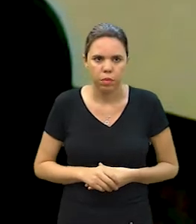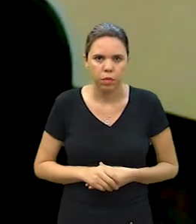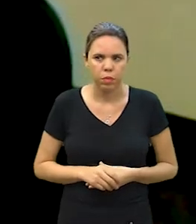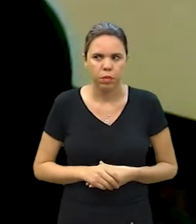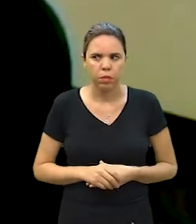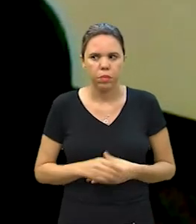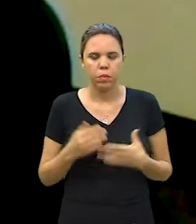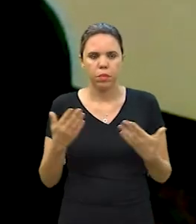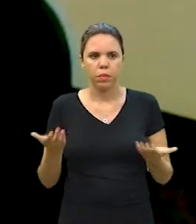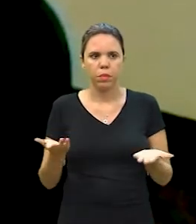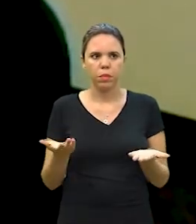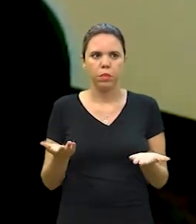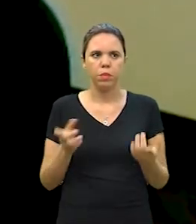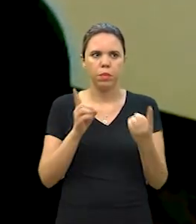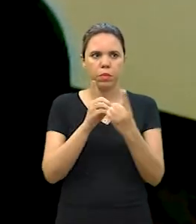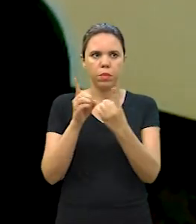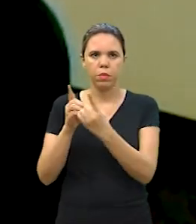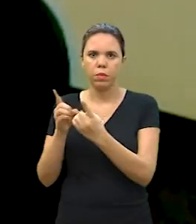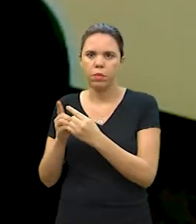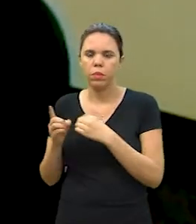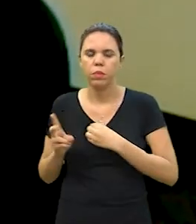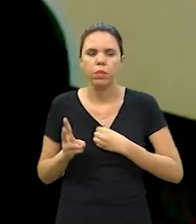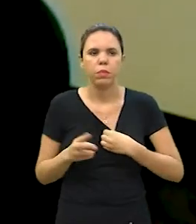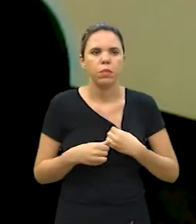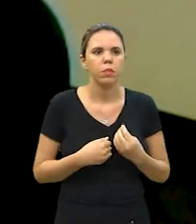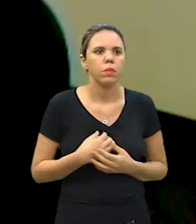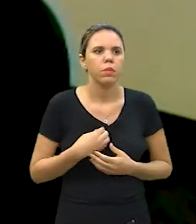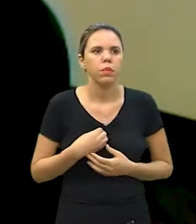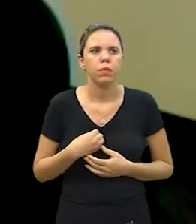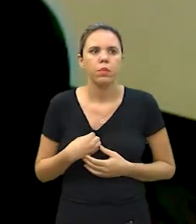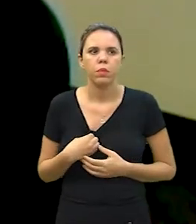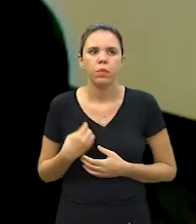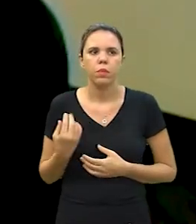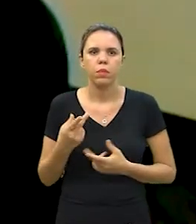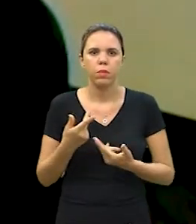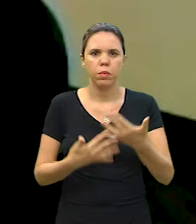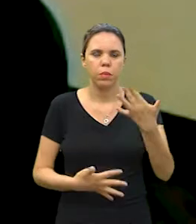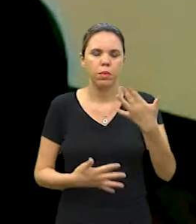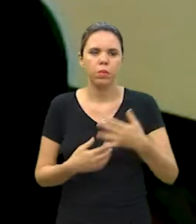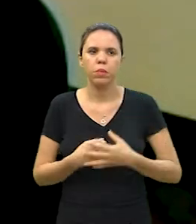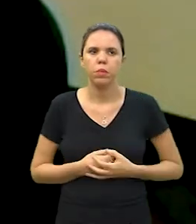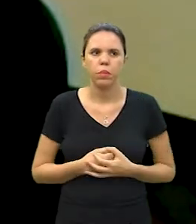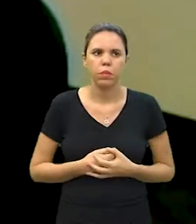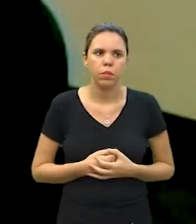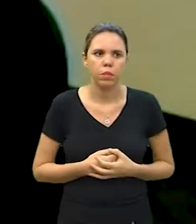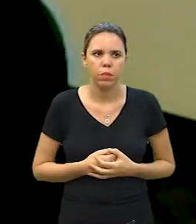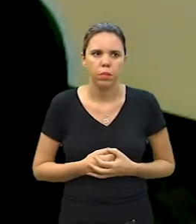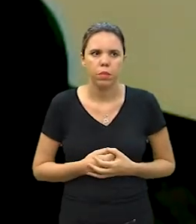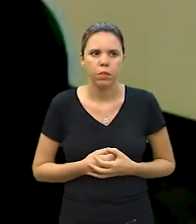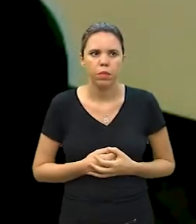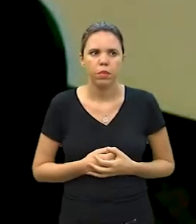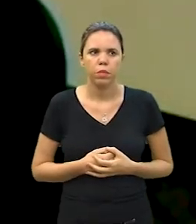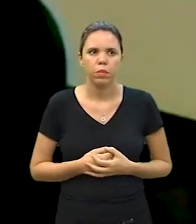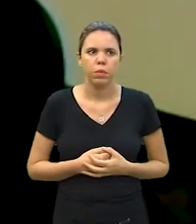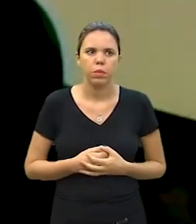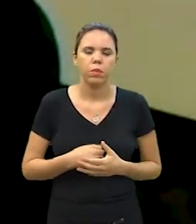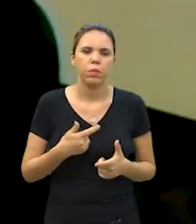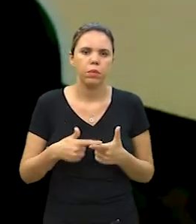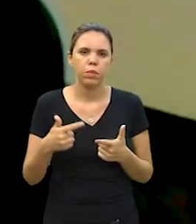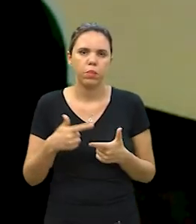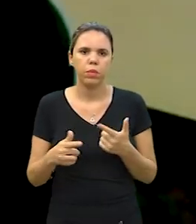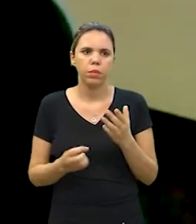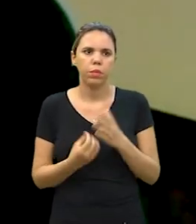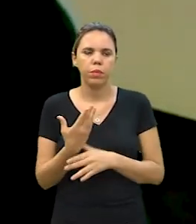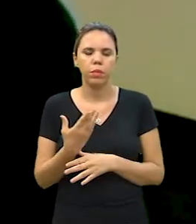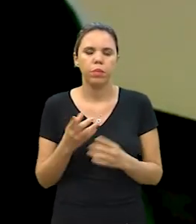E, então, o serviço está sendo... São várias partes do